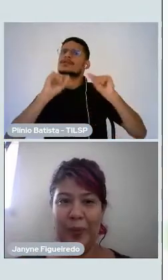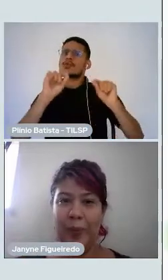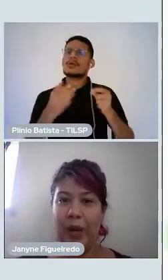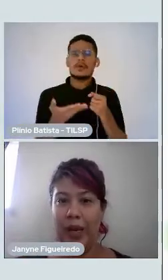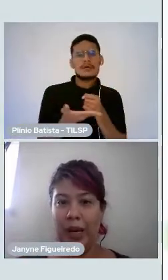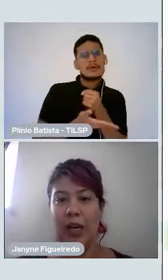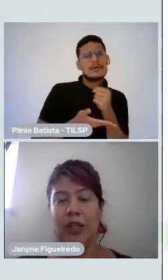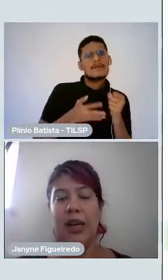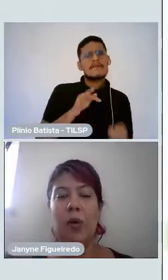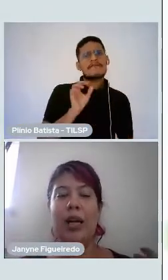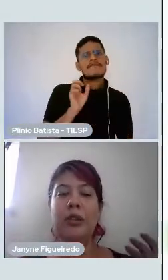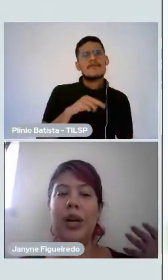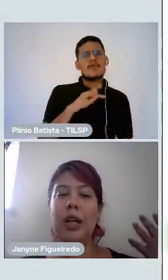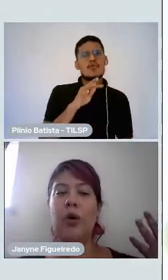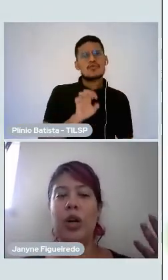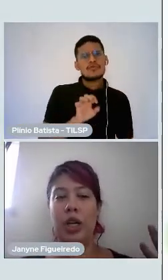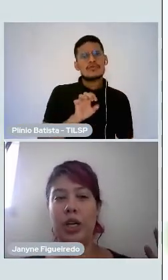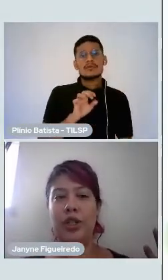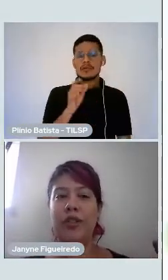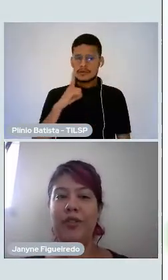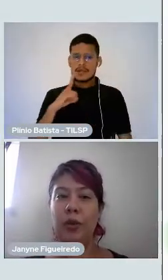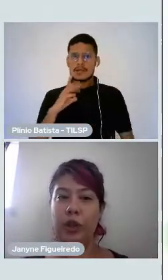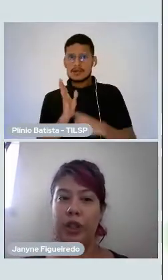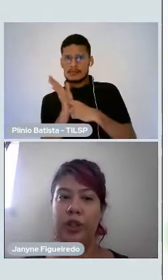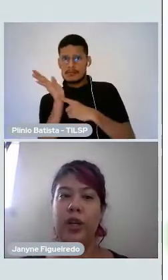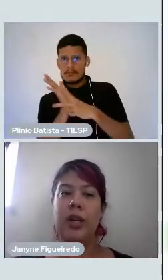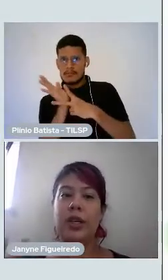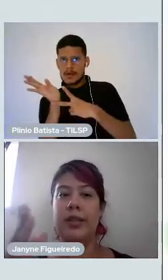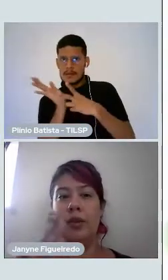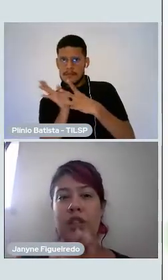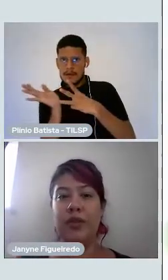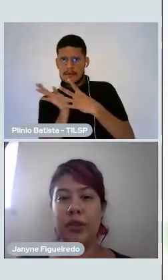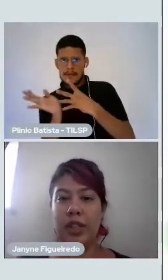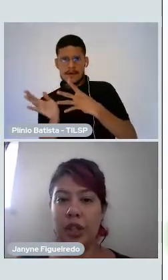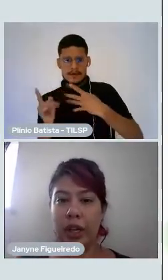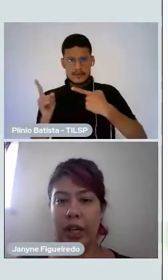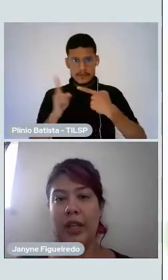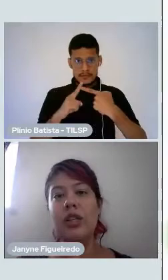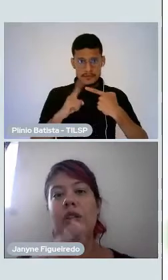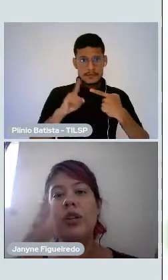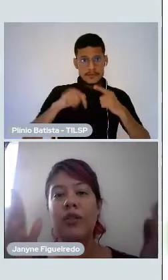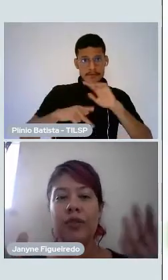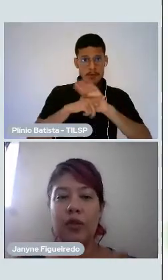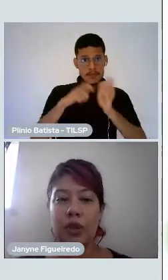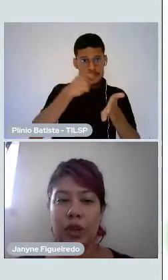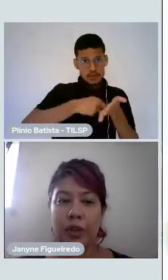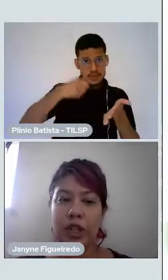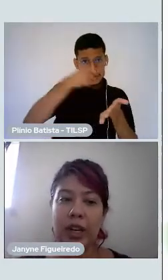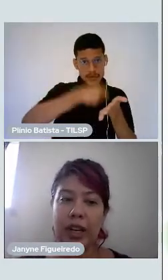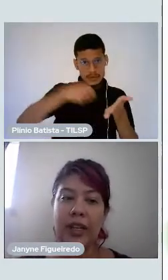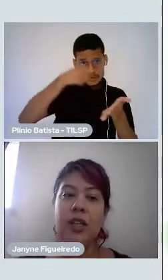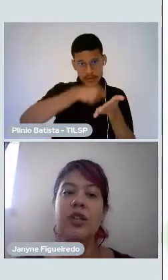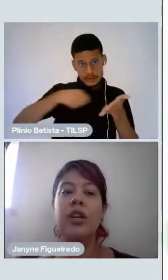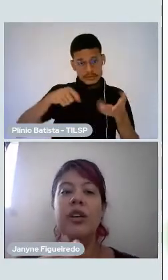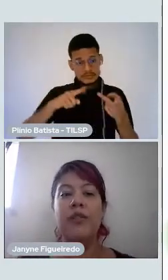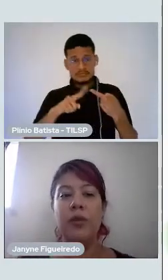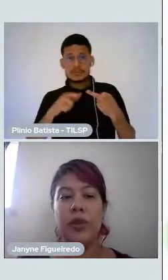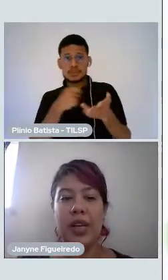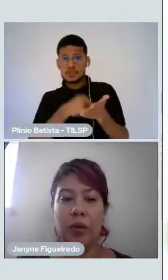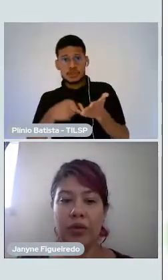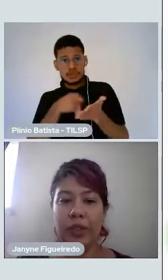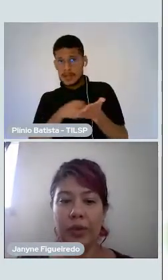fonte? Bem, a gente tem 4 categorias de fontes, que são as fontes escritas, fontes não